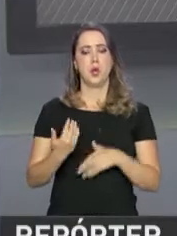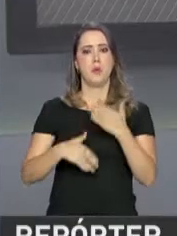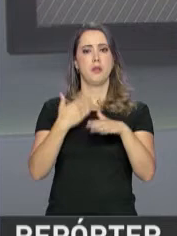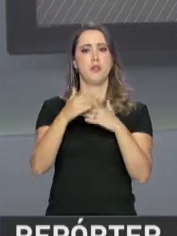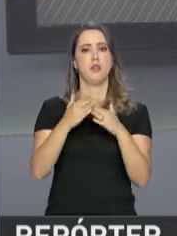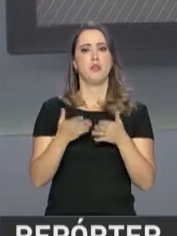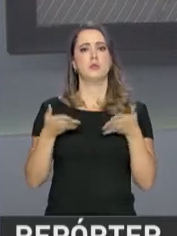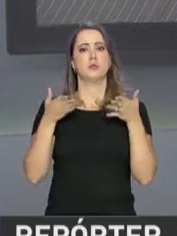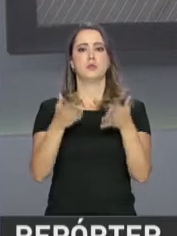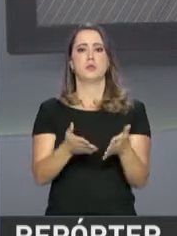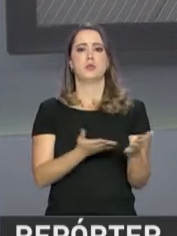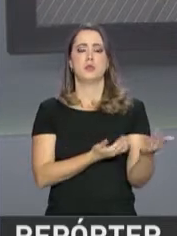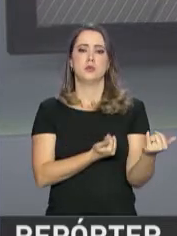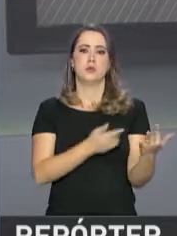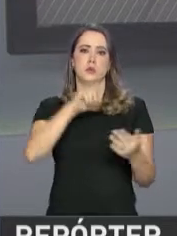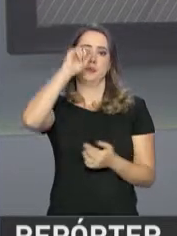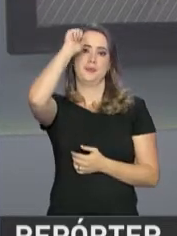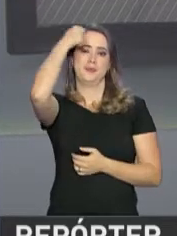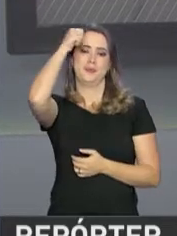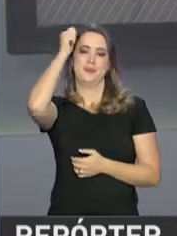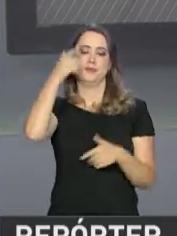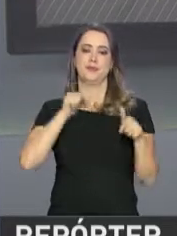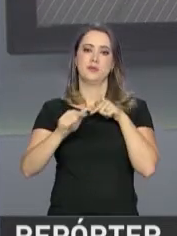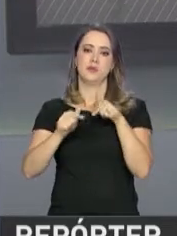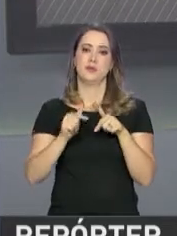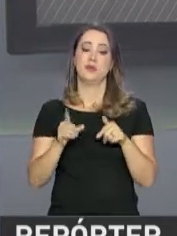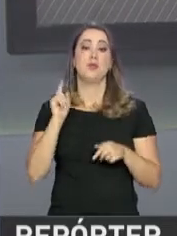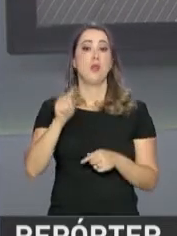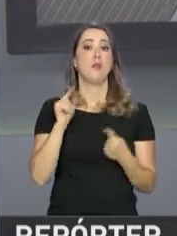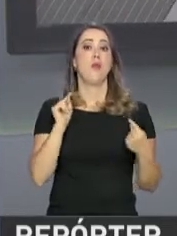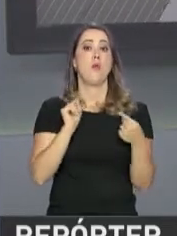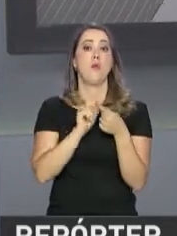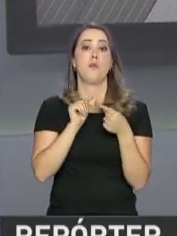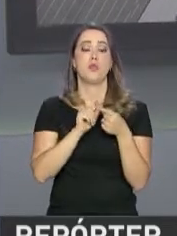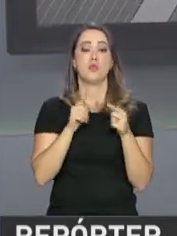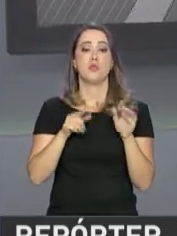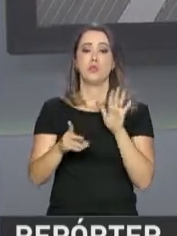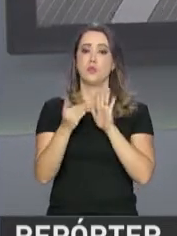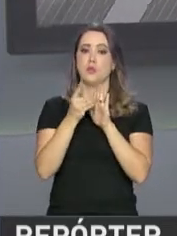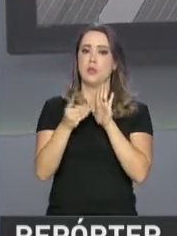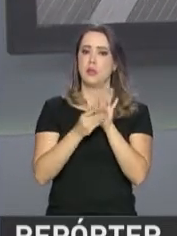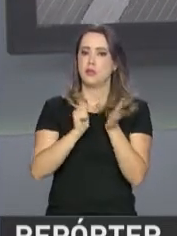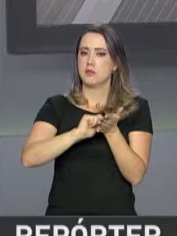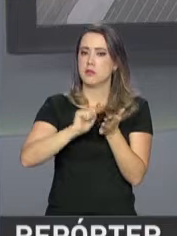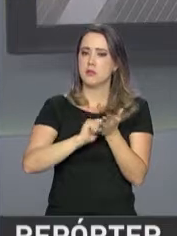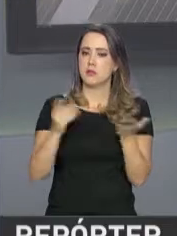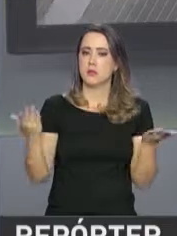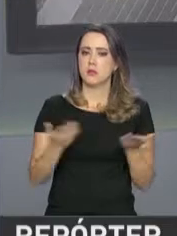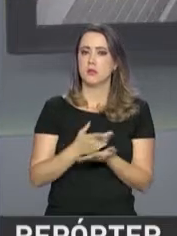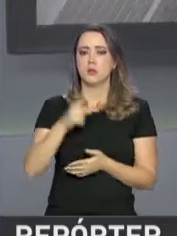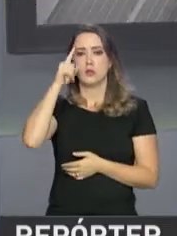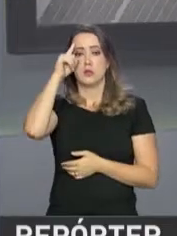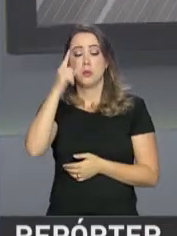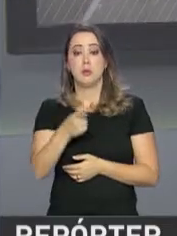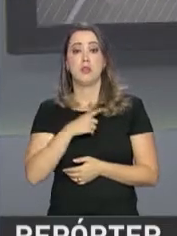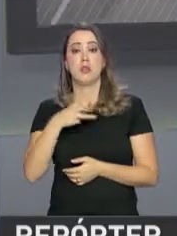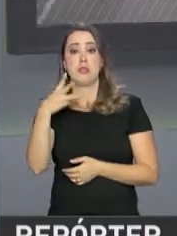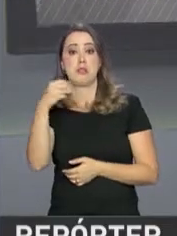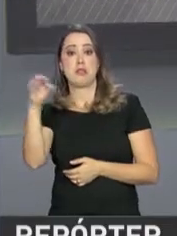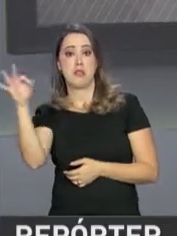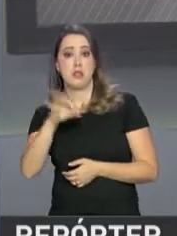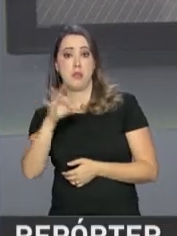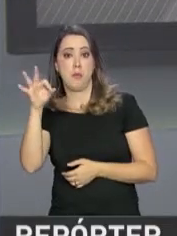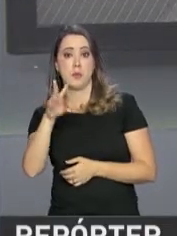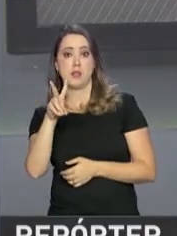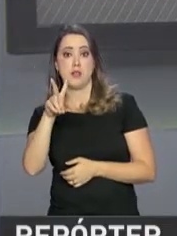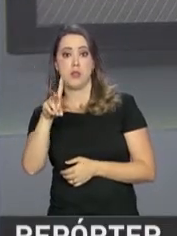a participação de jovens negros no mercado de trabalho. Esse é o objetivo do decreto assinado hoje, que determina a reserva de